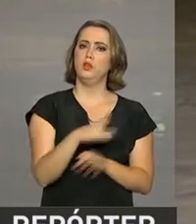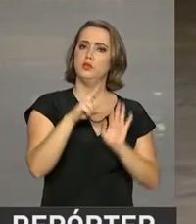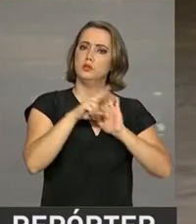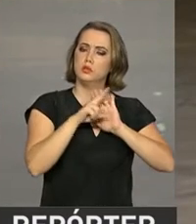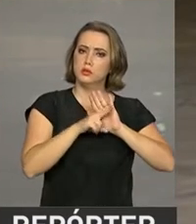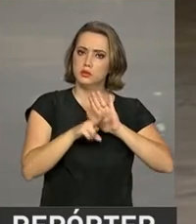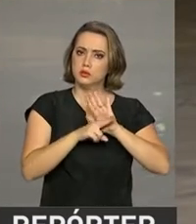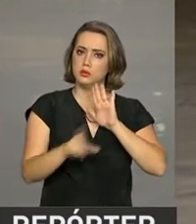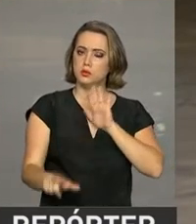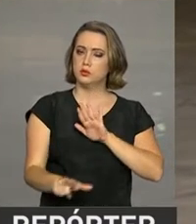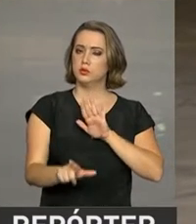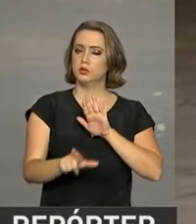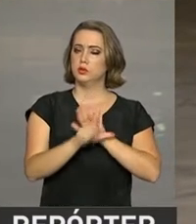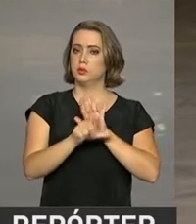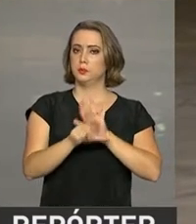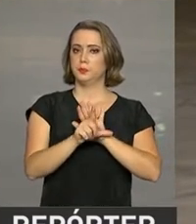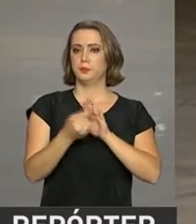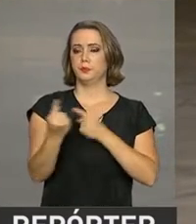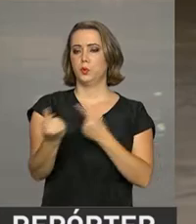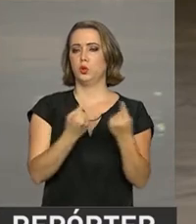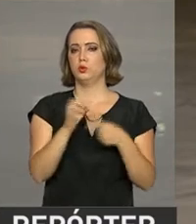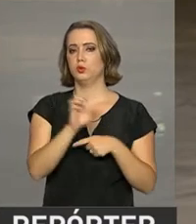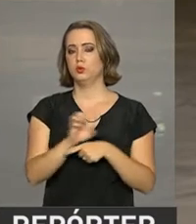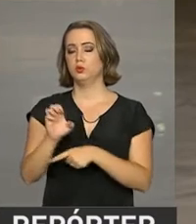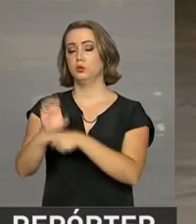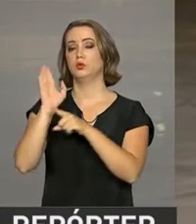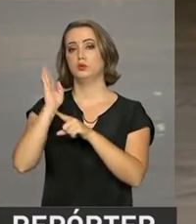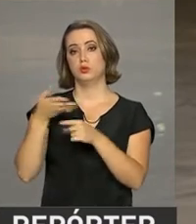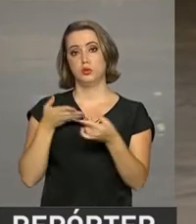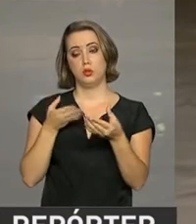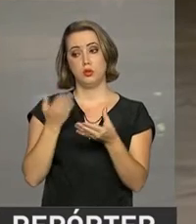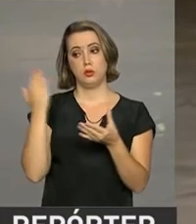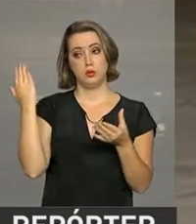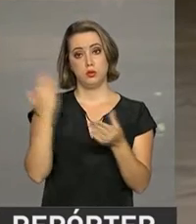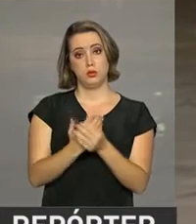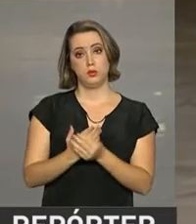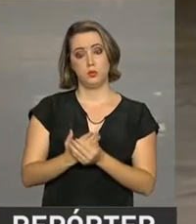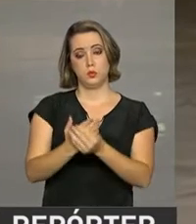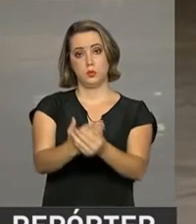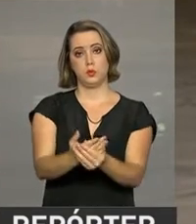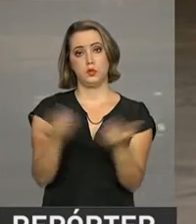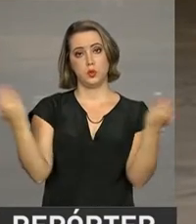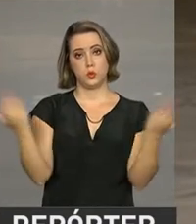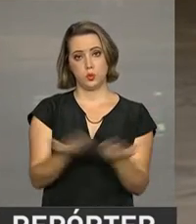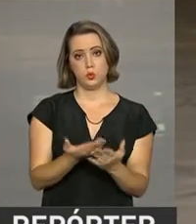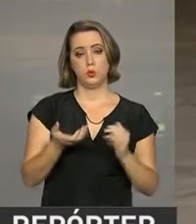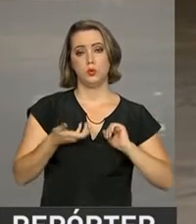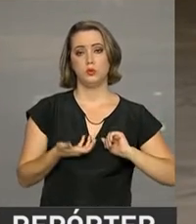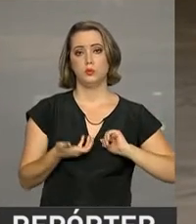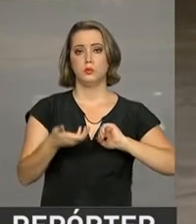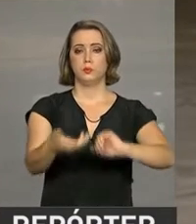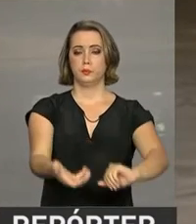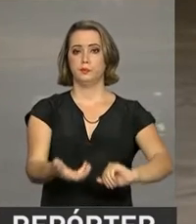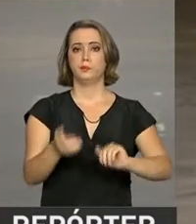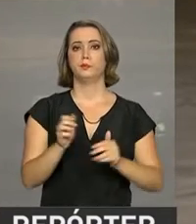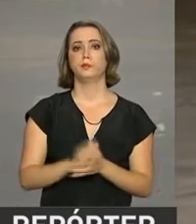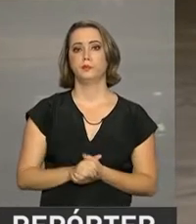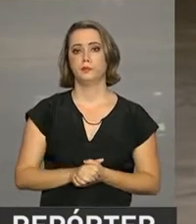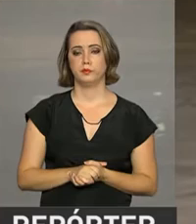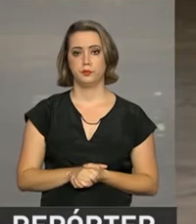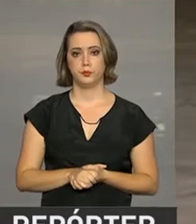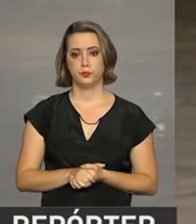projeto de lei de recuperação fiscal dos estados deve ser enviado ainda nesta terça feira o governo ao congresso